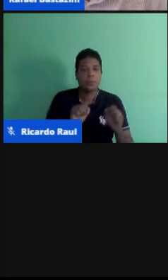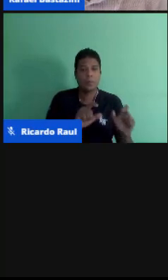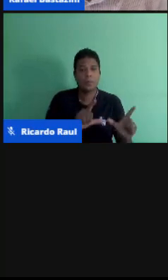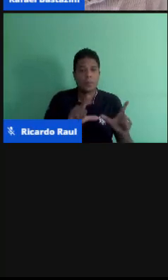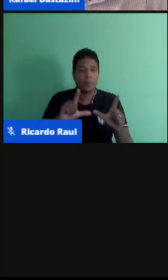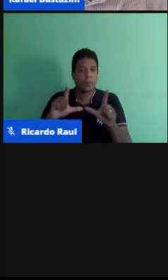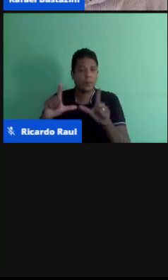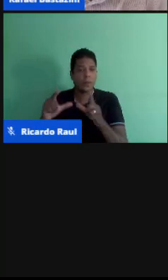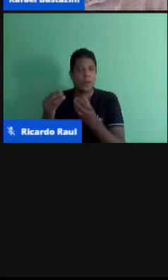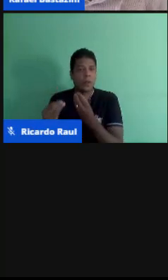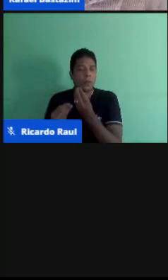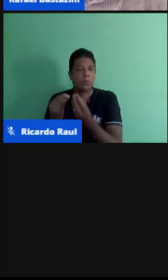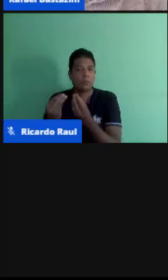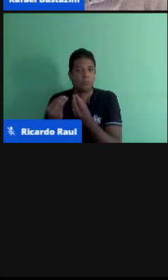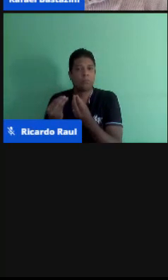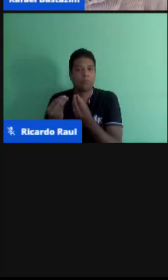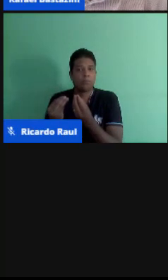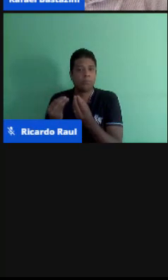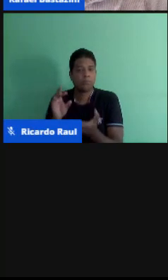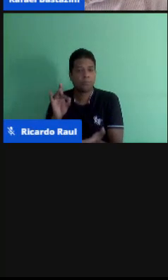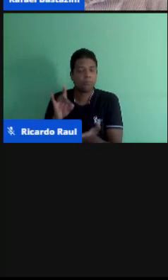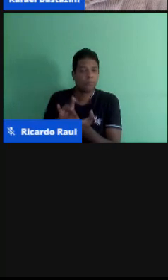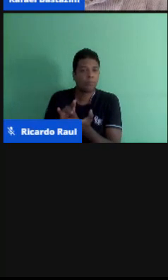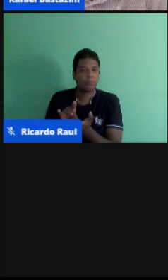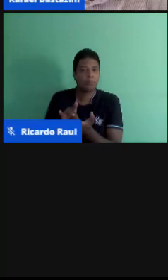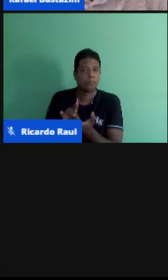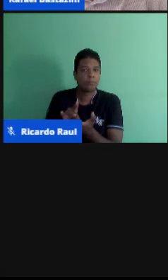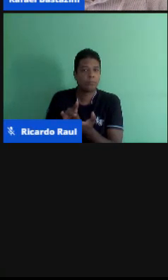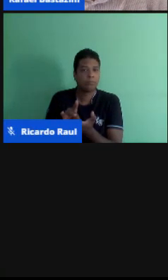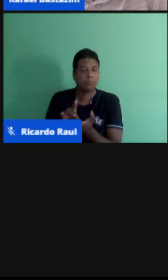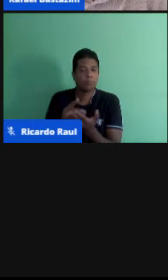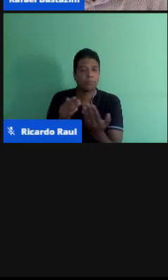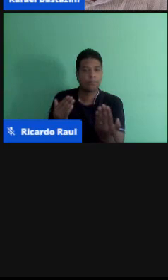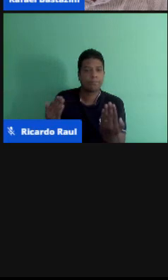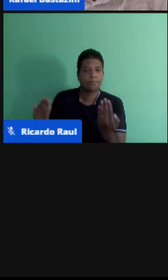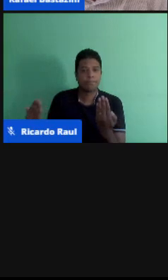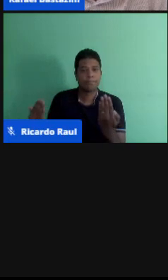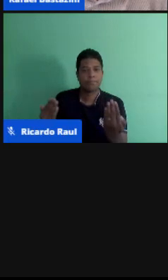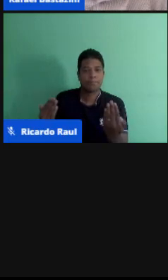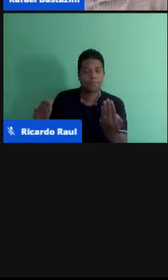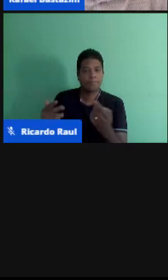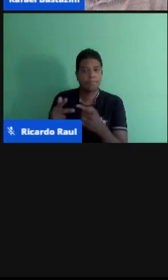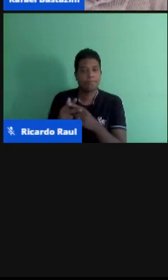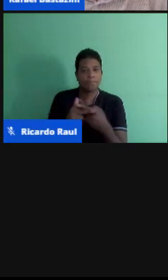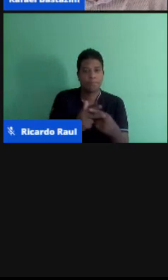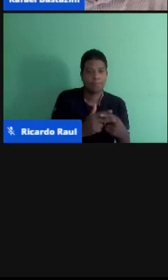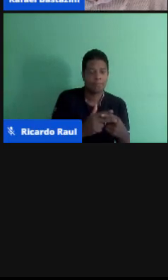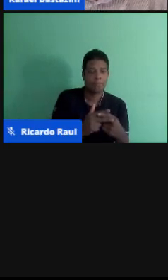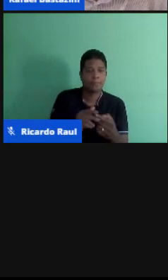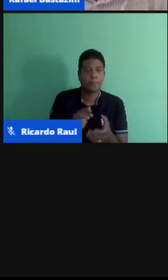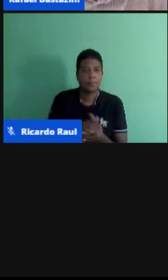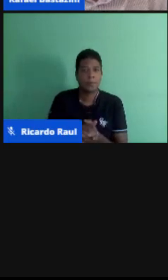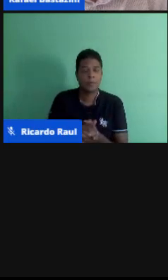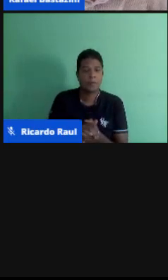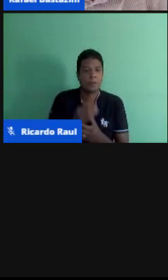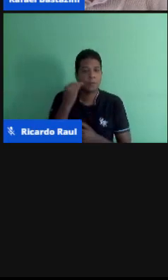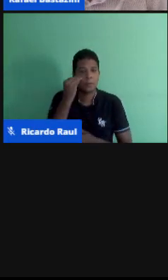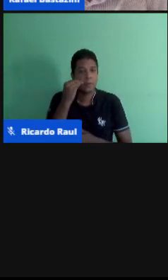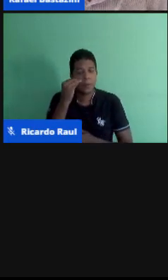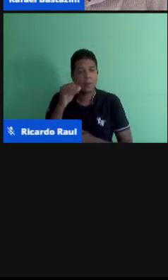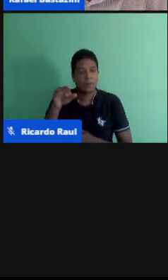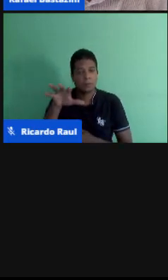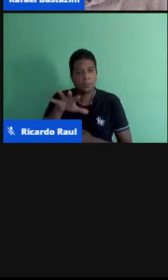slide, vamos ver como que a gente pode, de fato, agora, associar a ferramenta com a análise da